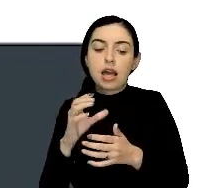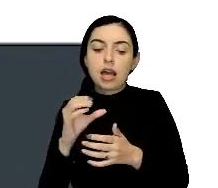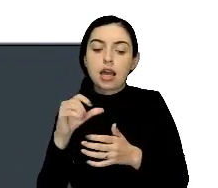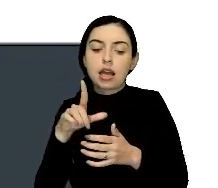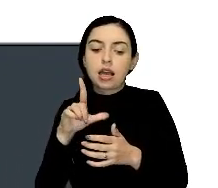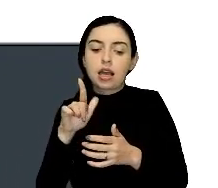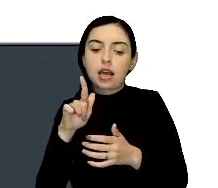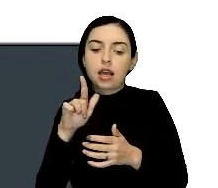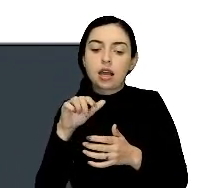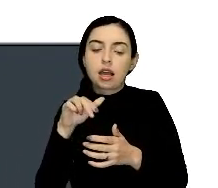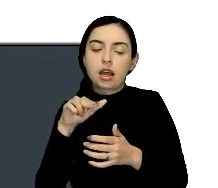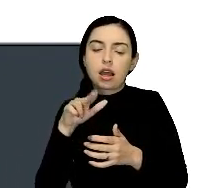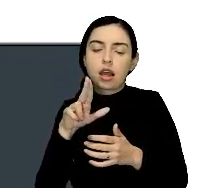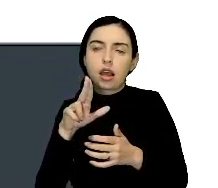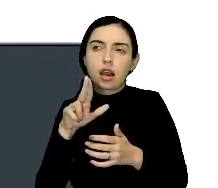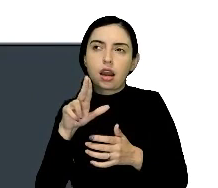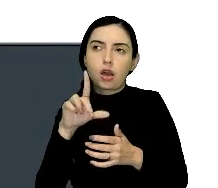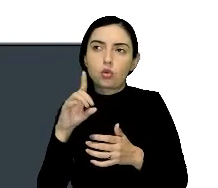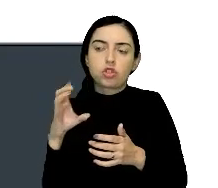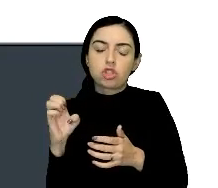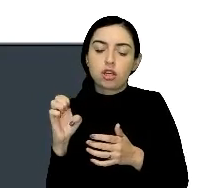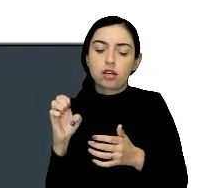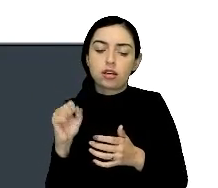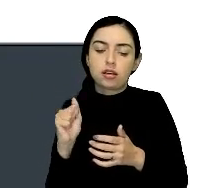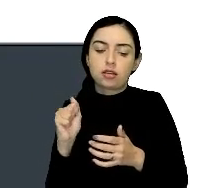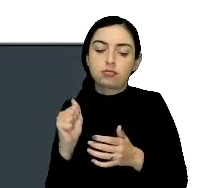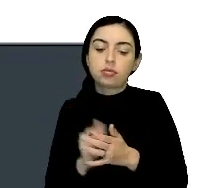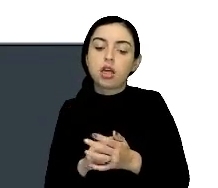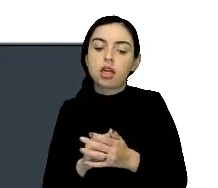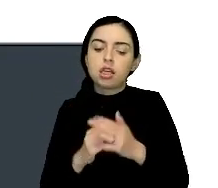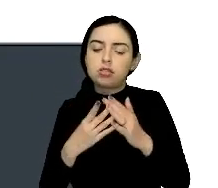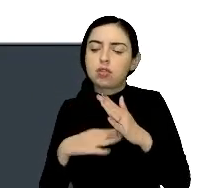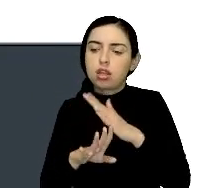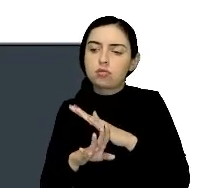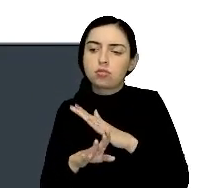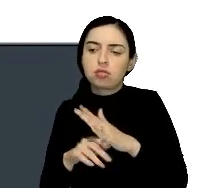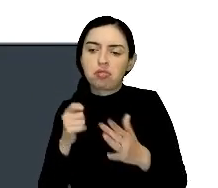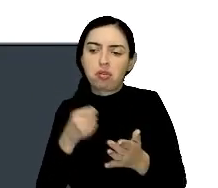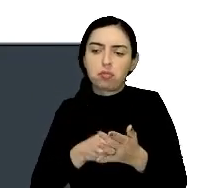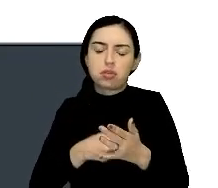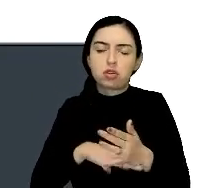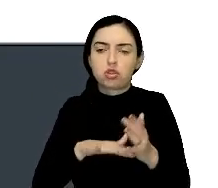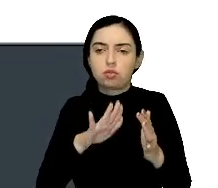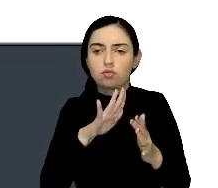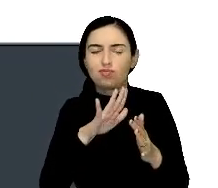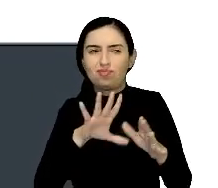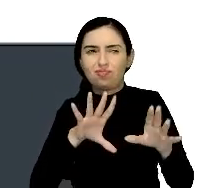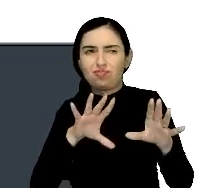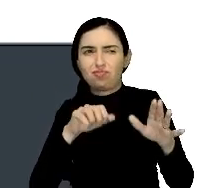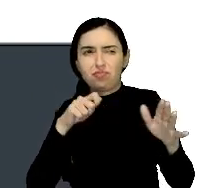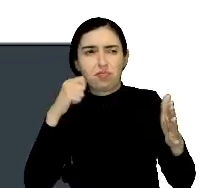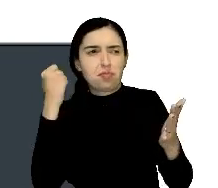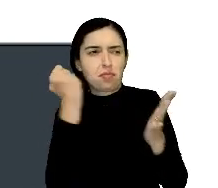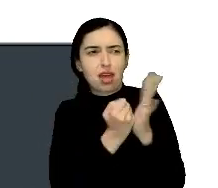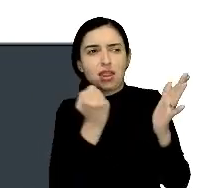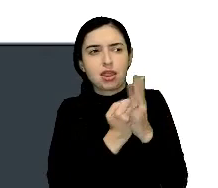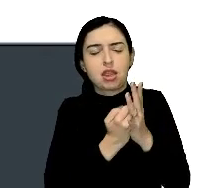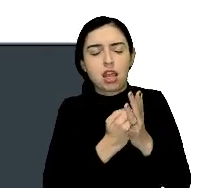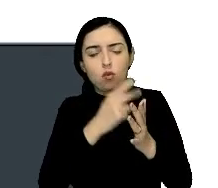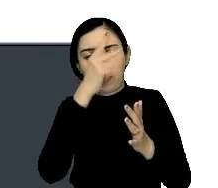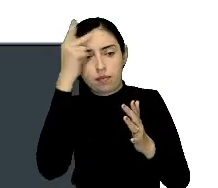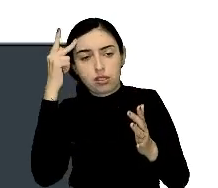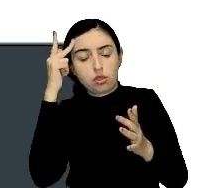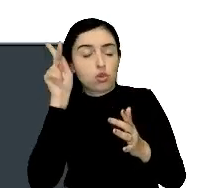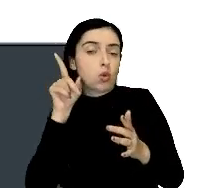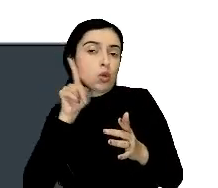viu recentemente a extradição de uma brasileira que era acusada de matar um norte-americano nos Estados